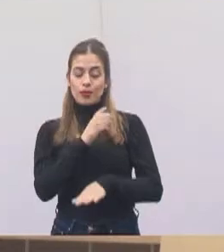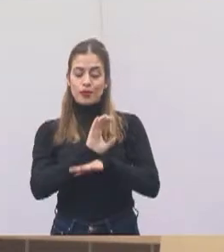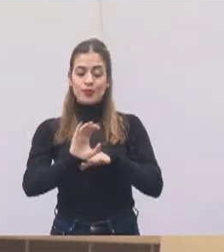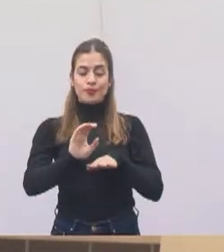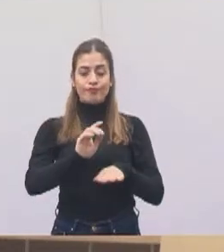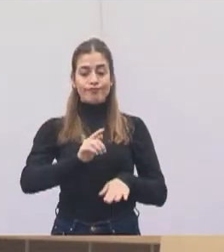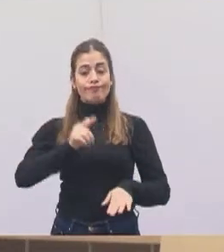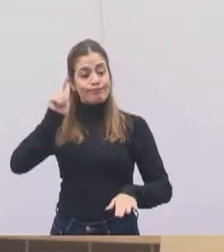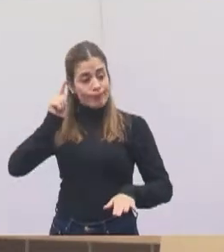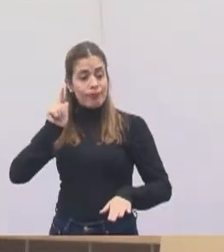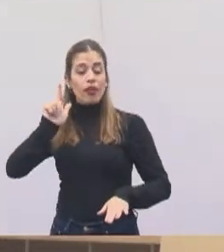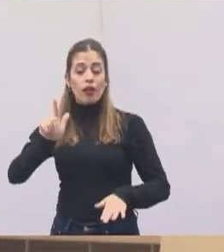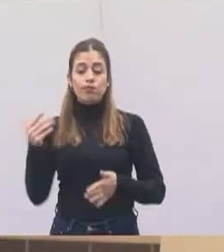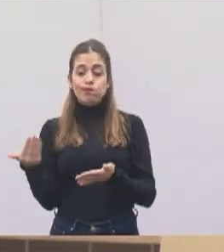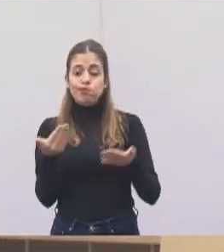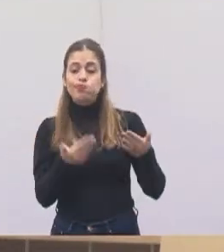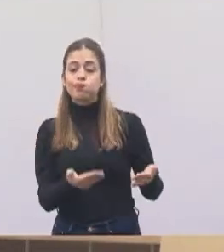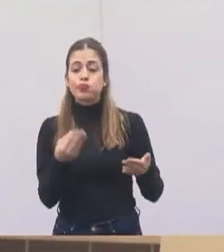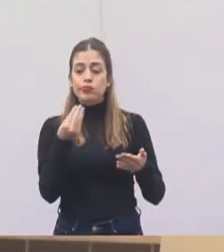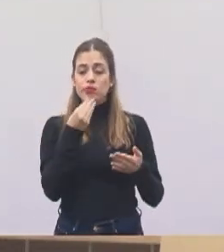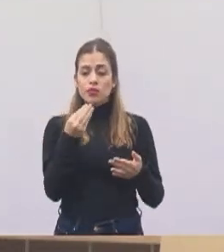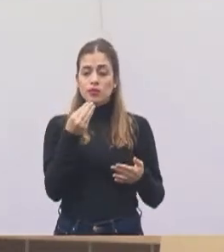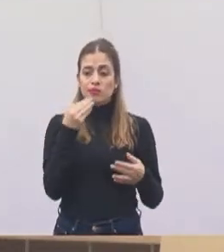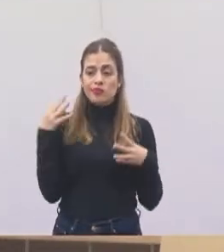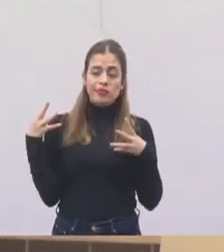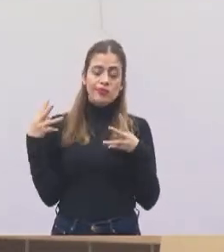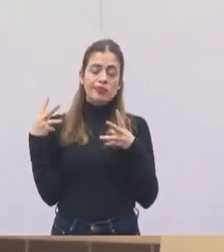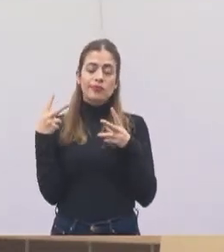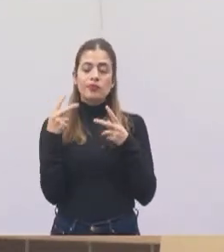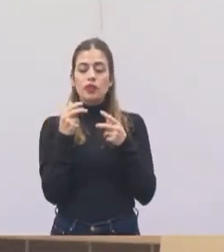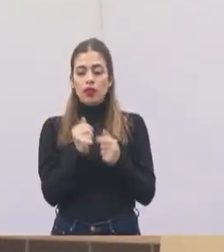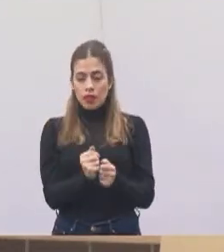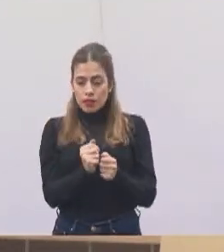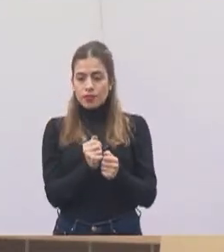esta oportunidade a todos os seres